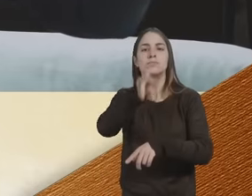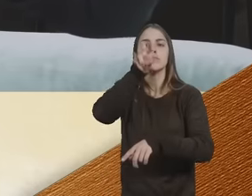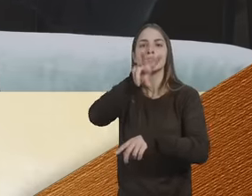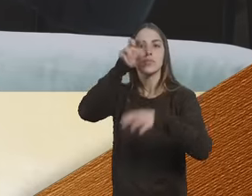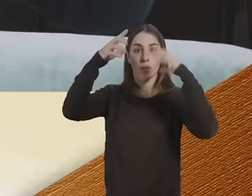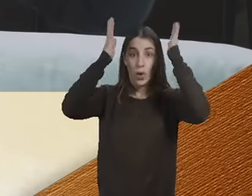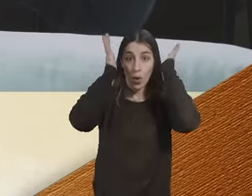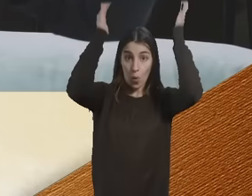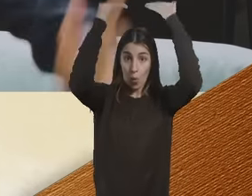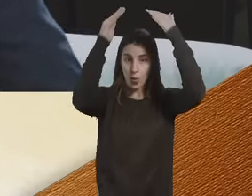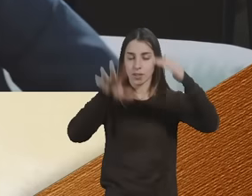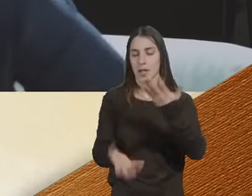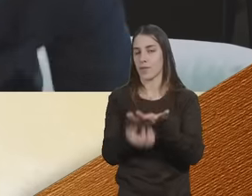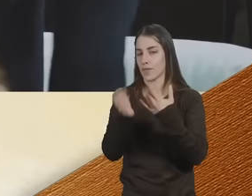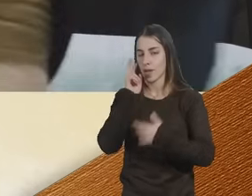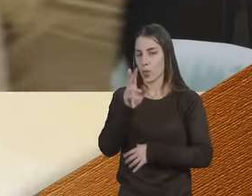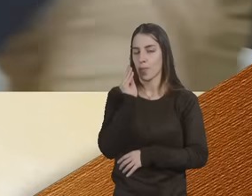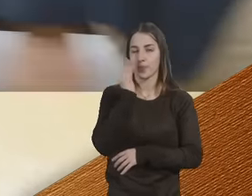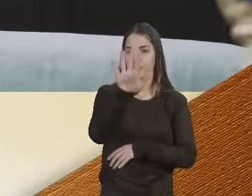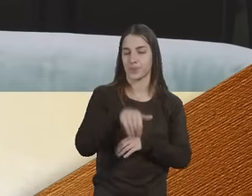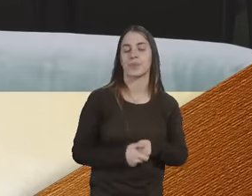vamos ver como é que está o nosso leitão? Vamos lá? Bora!